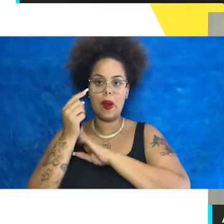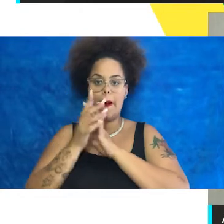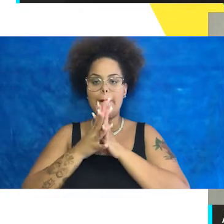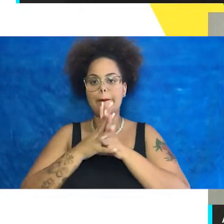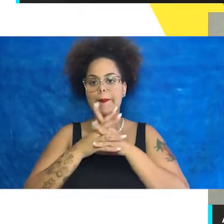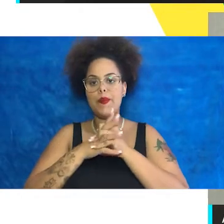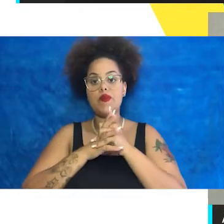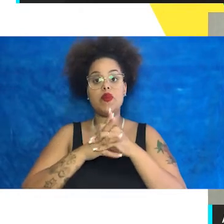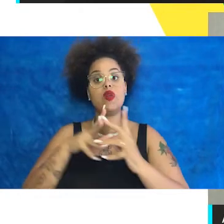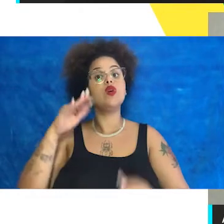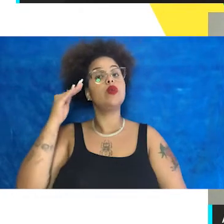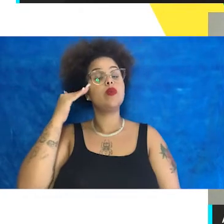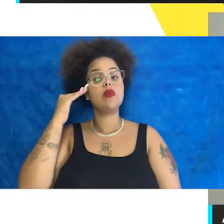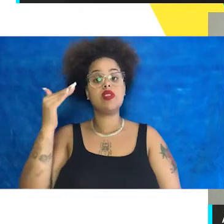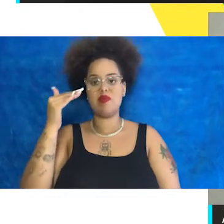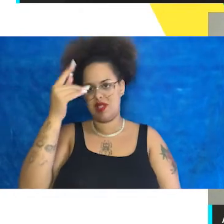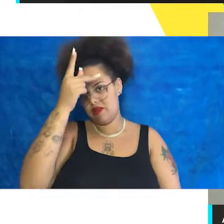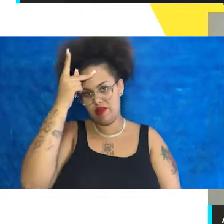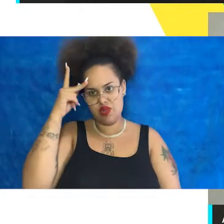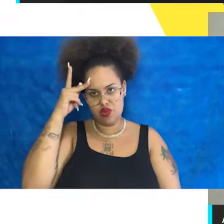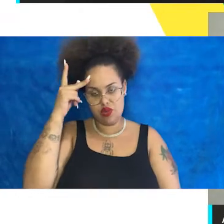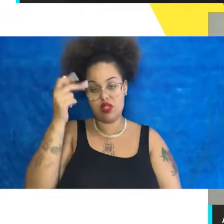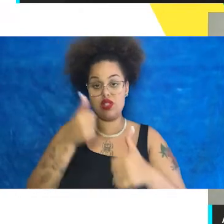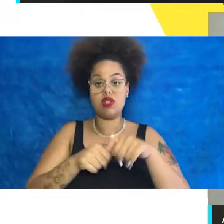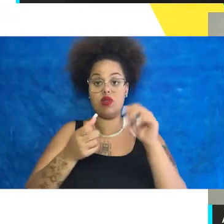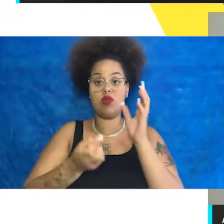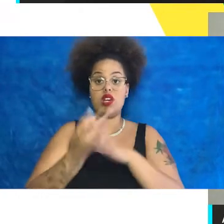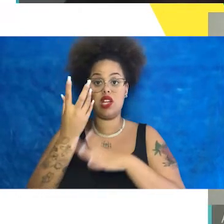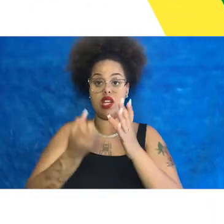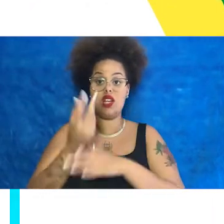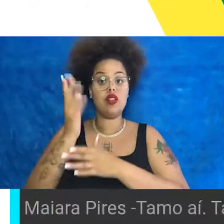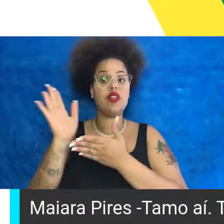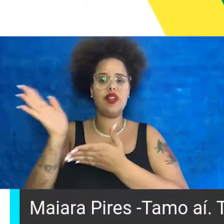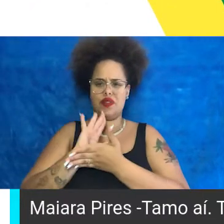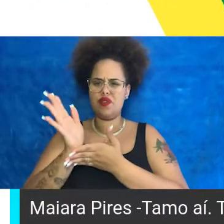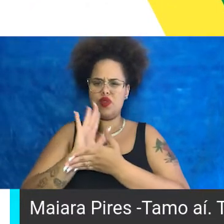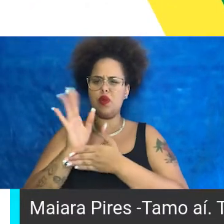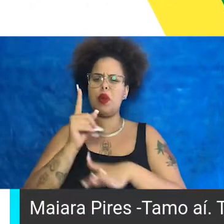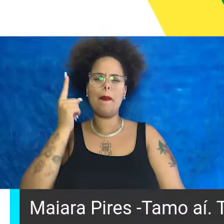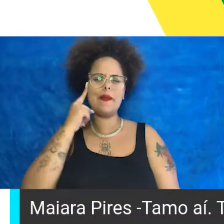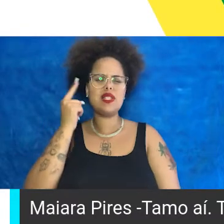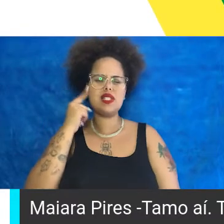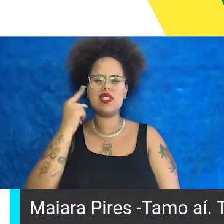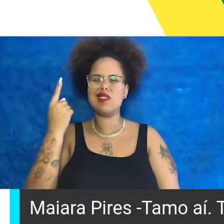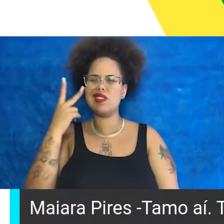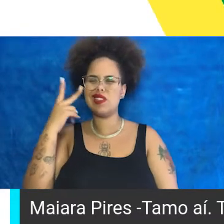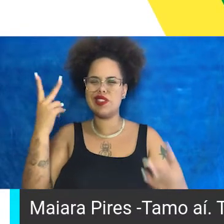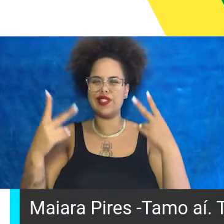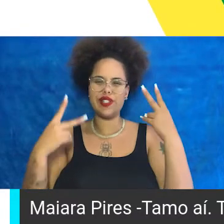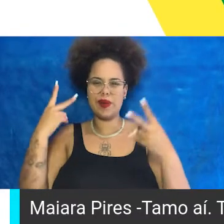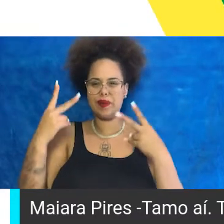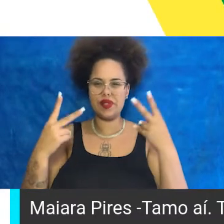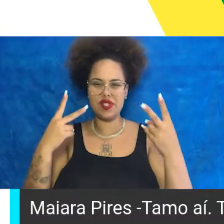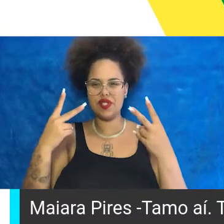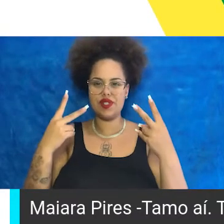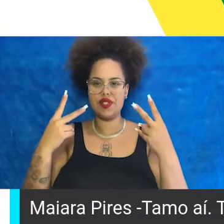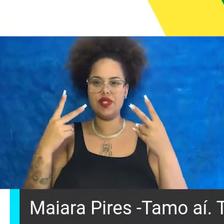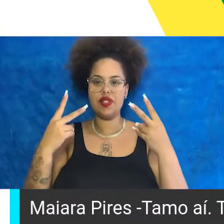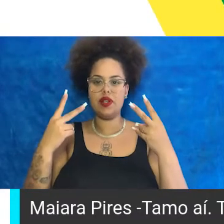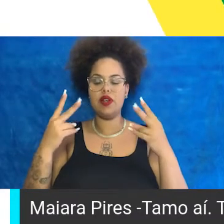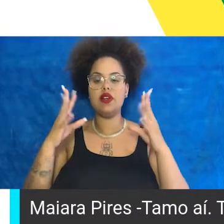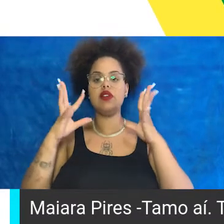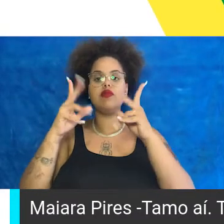as principais pessoas ali que estão criando aquele filme pensando esteticamente em todas